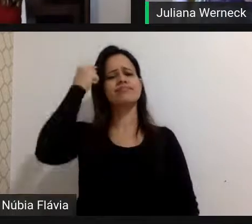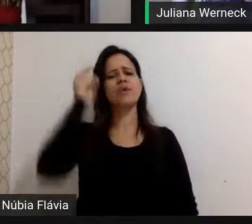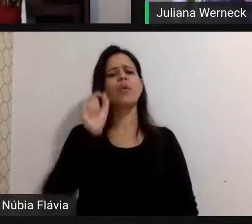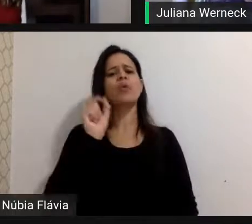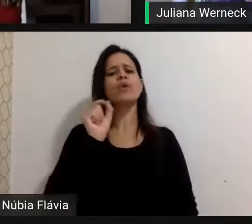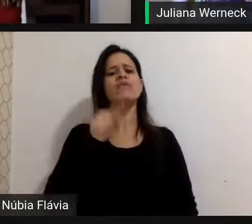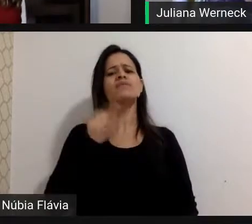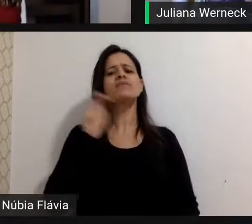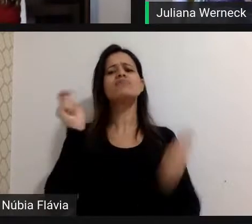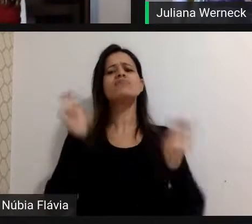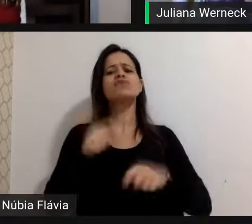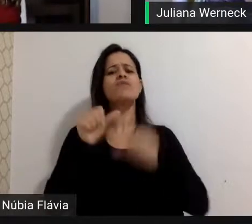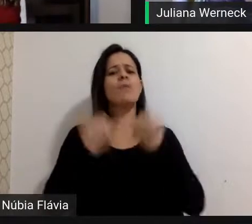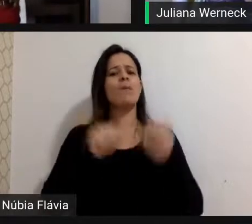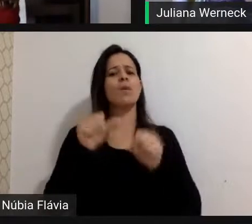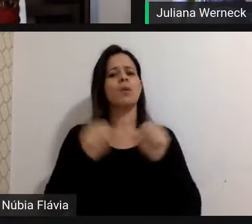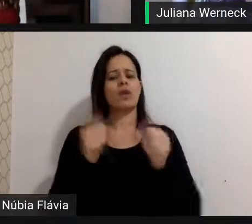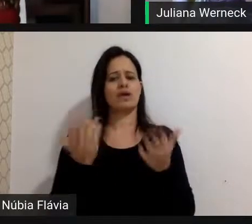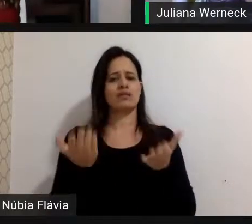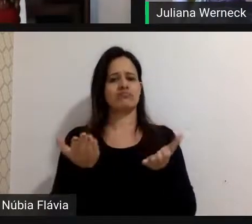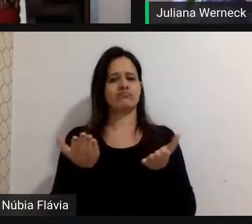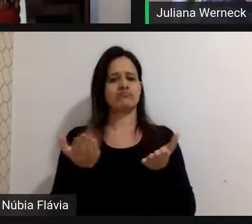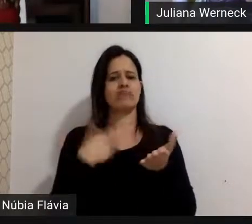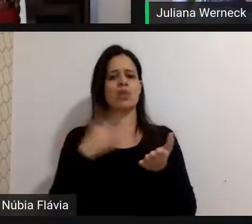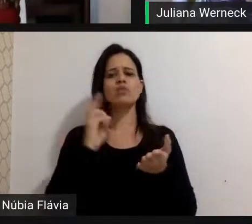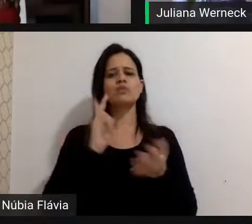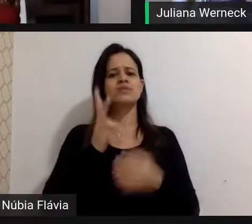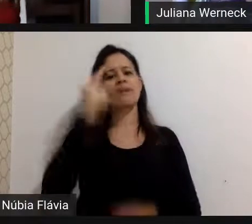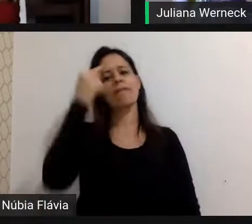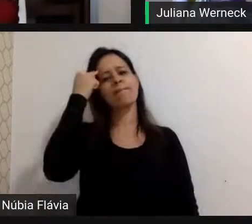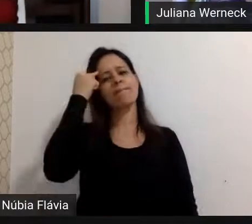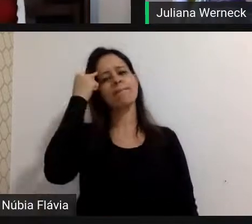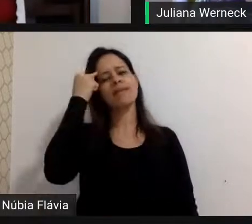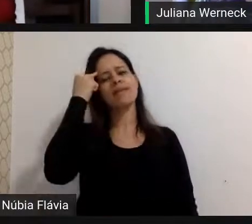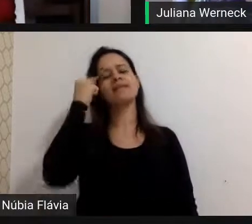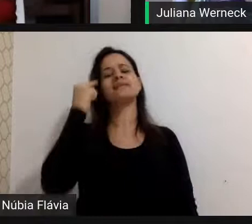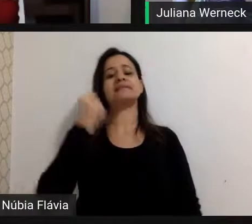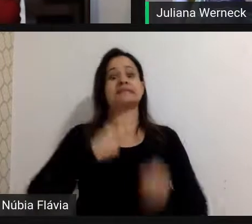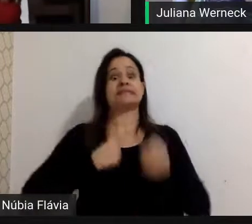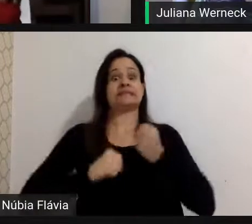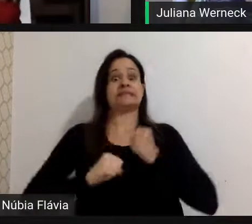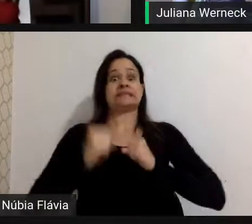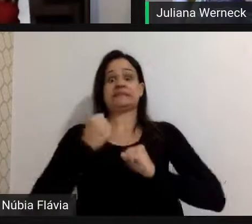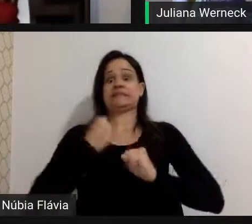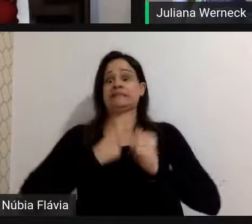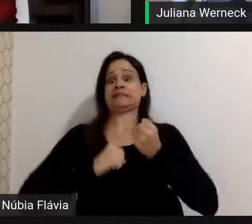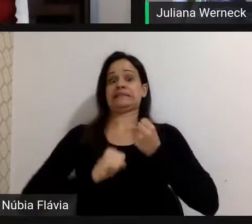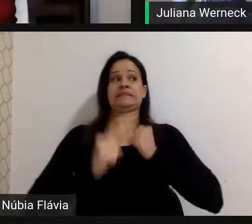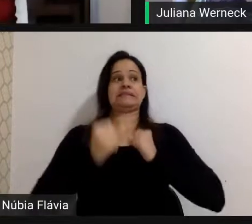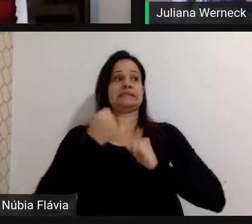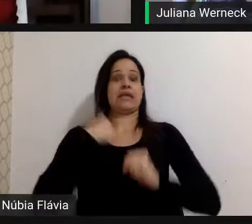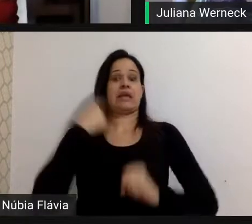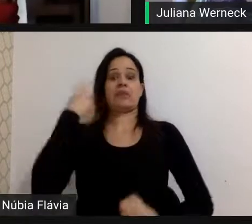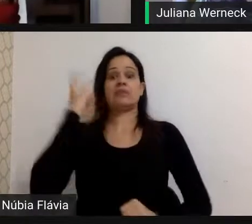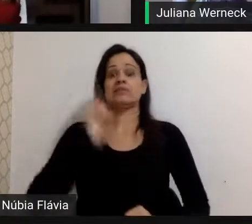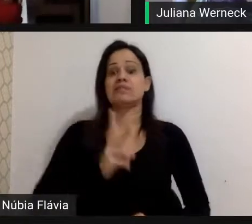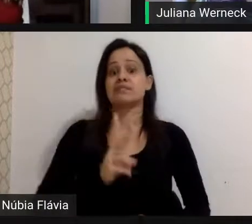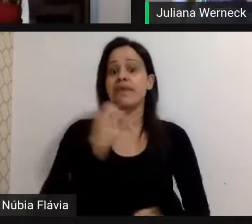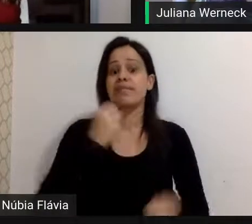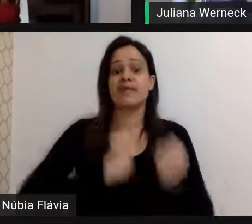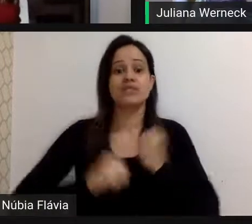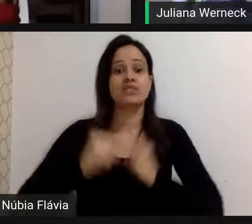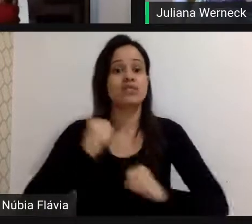mudar? Eu falo sempre que eu sofria muito de ansiedade, de me preocupar com as coisas antes de acontecerem.